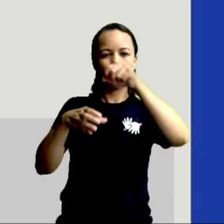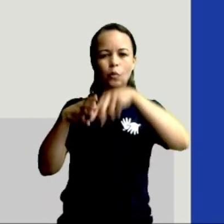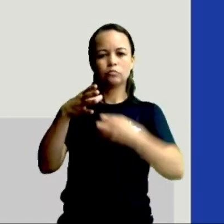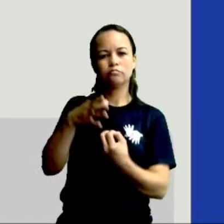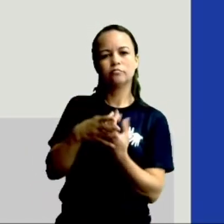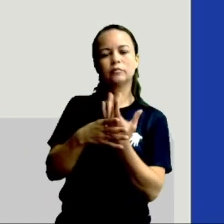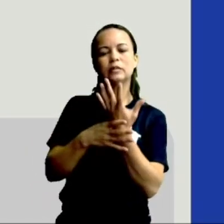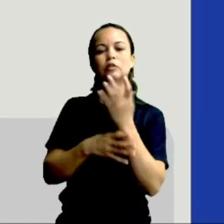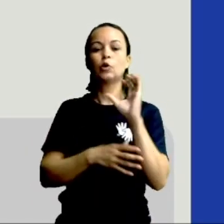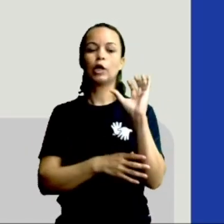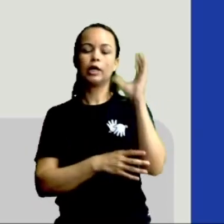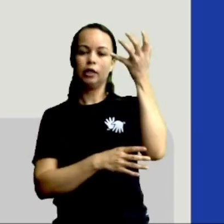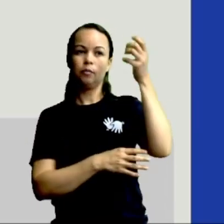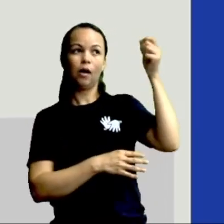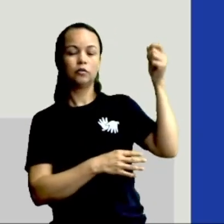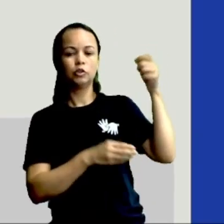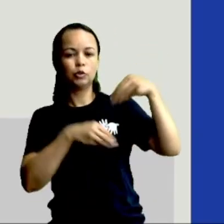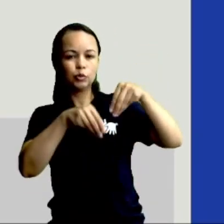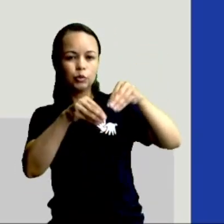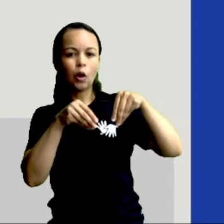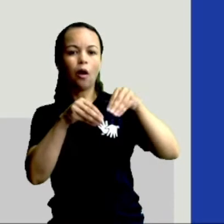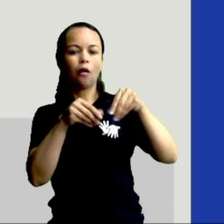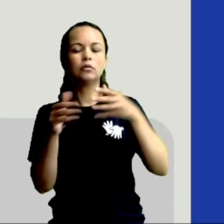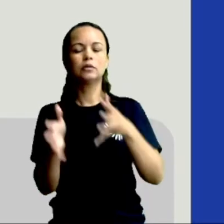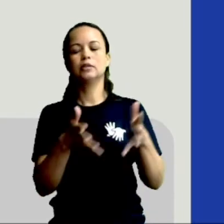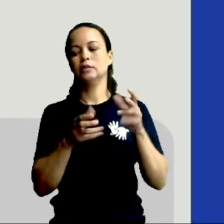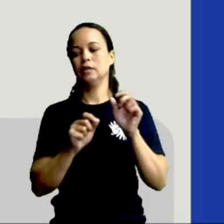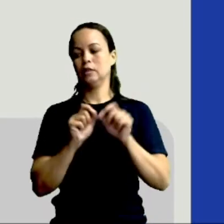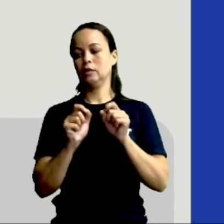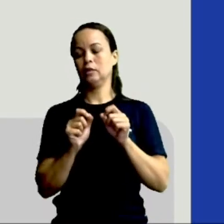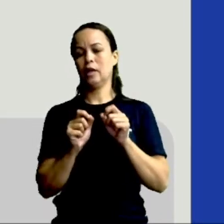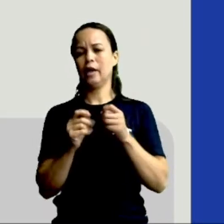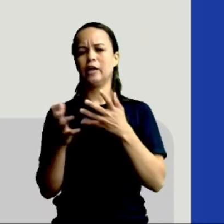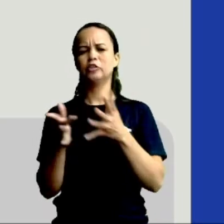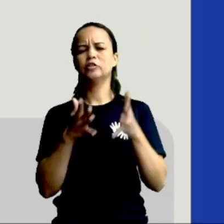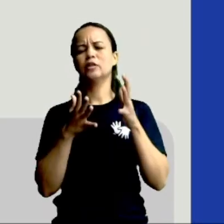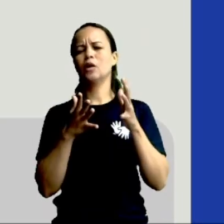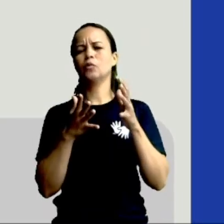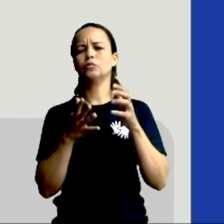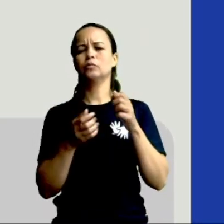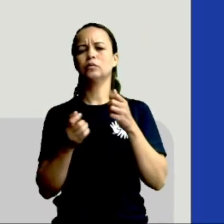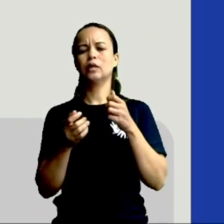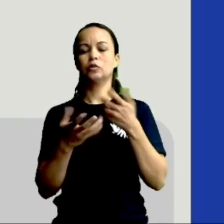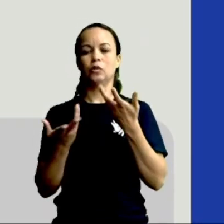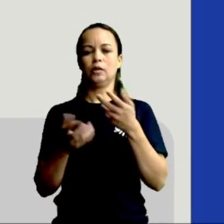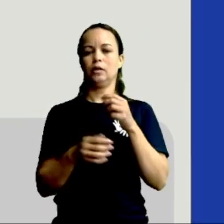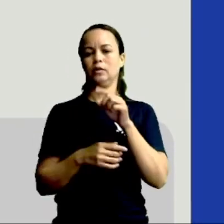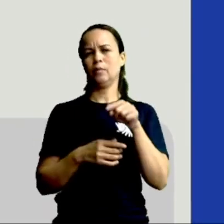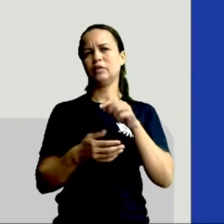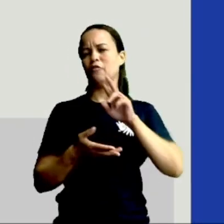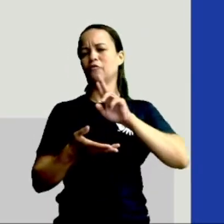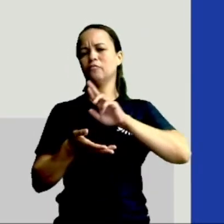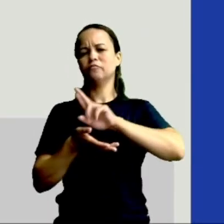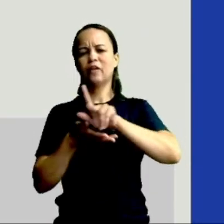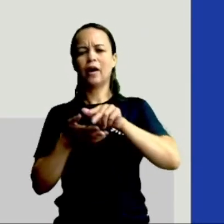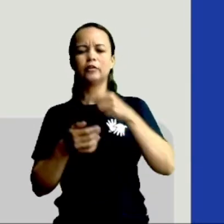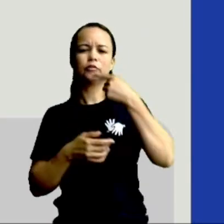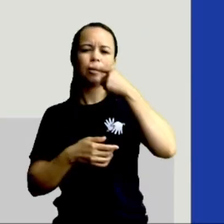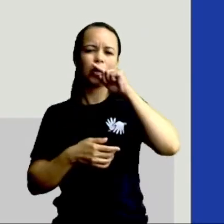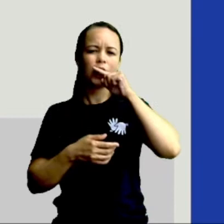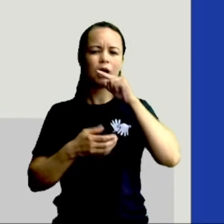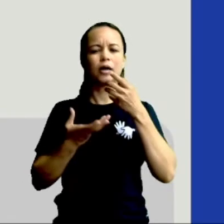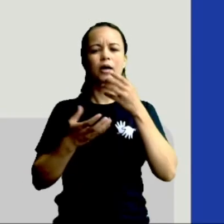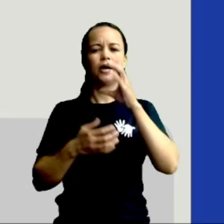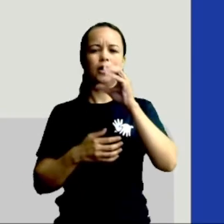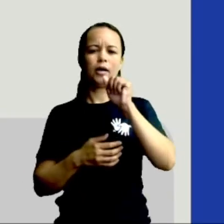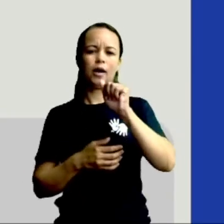do clima e do solo. E aí na zona da mata, o que a gente pode cultivar na zona da mata? Eu vou ter cana-de-açúcar, cacau,